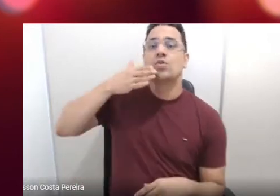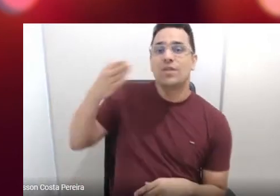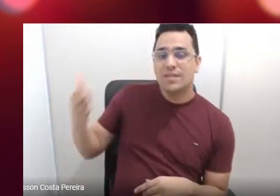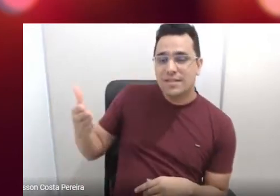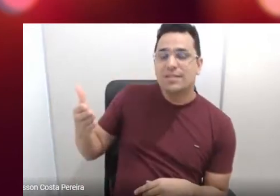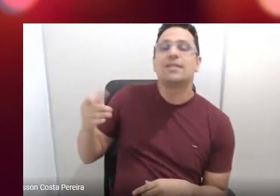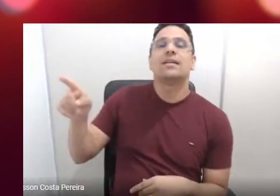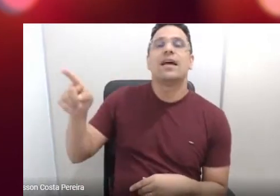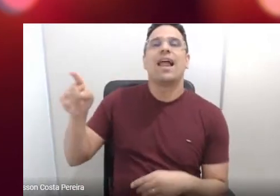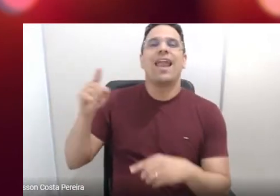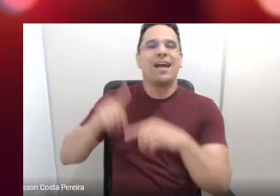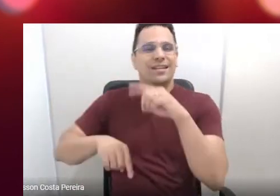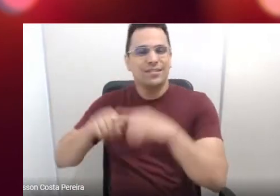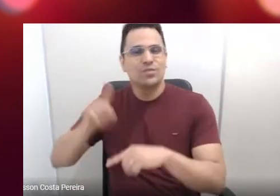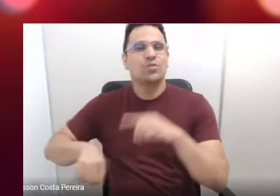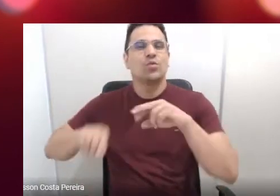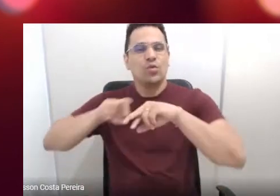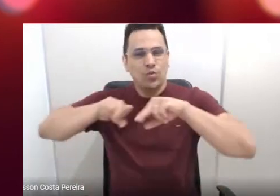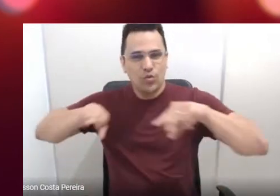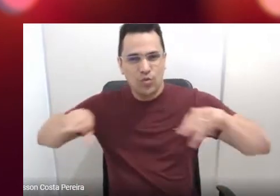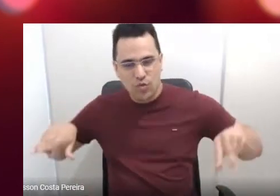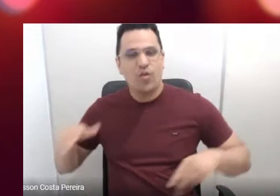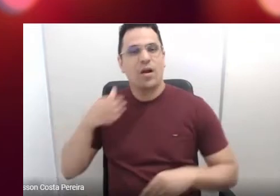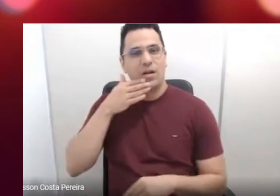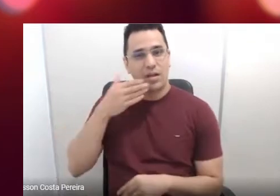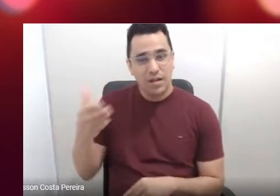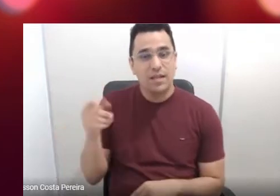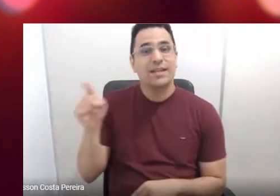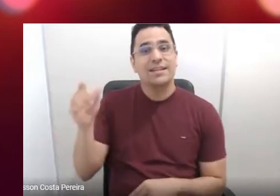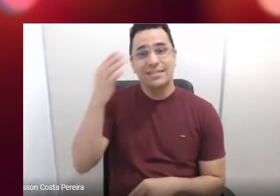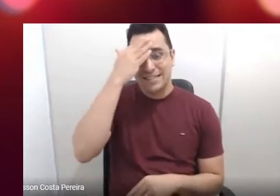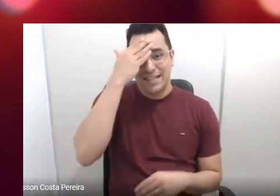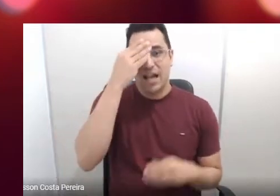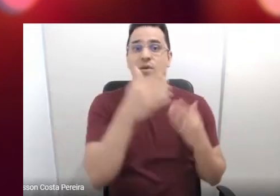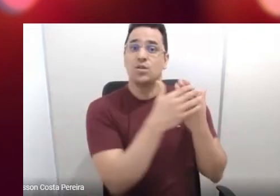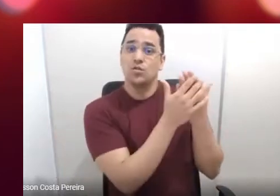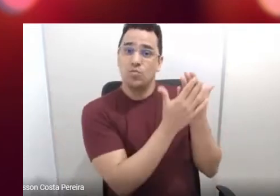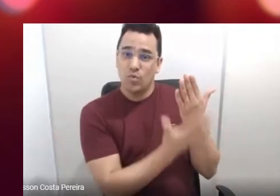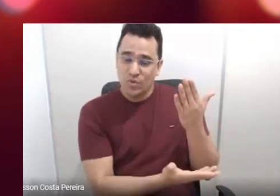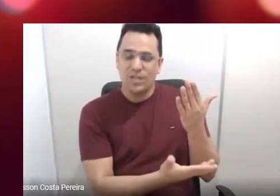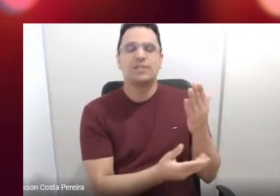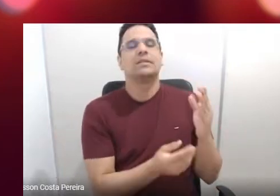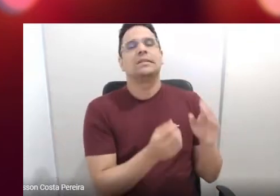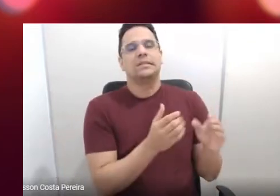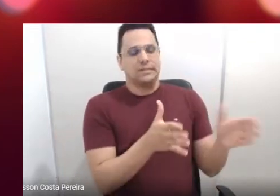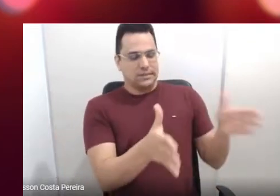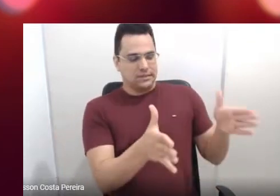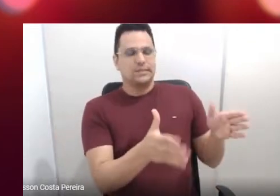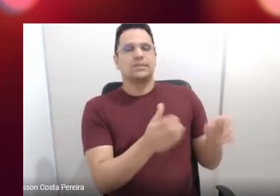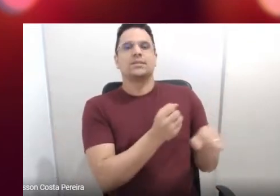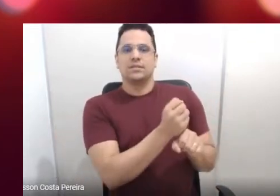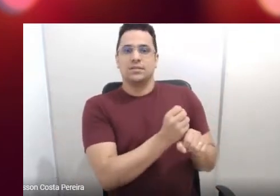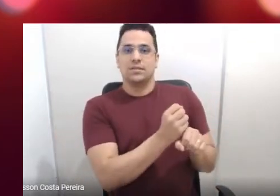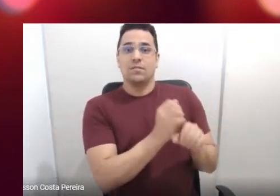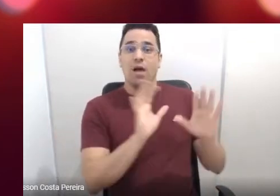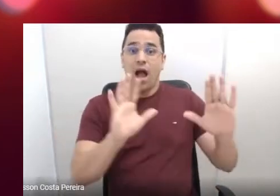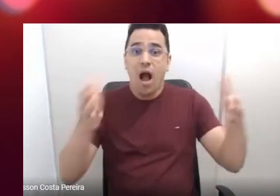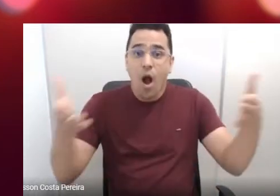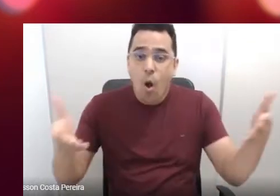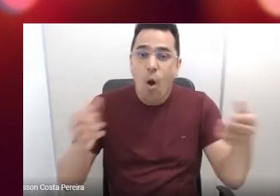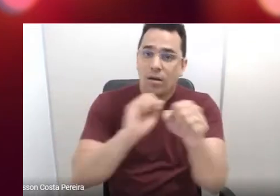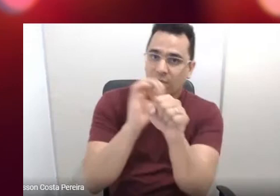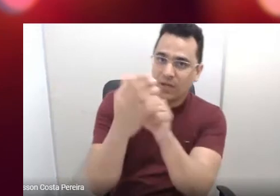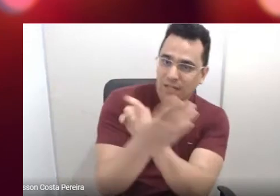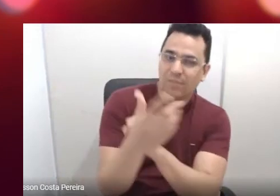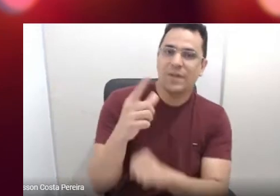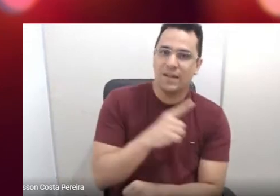serviços e insumos e alguma dispensa de licitação de serviços, sendo que esses processos estavam em andamento há bastante